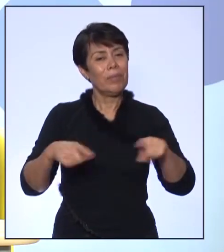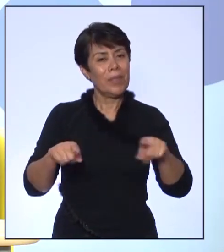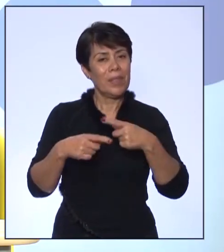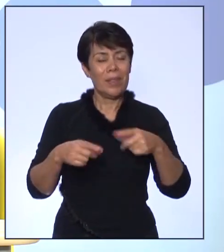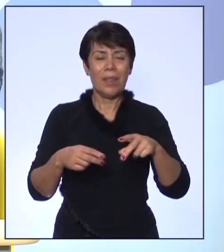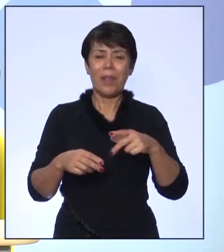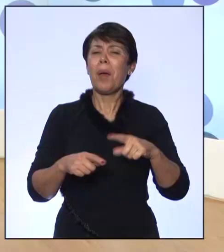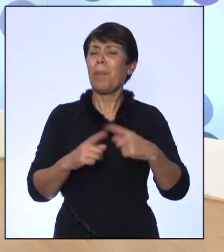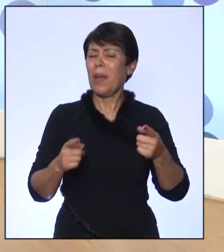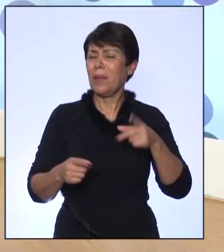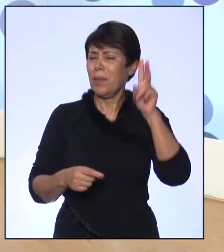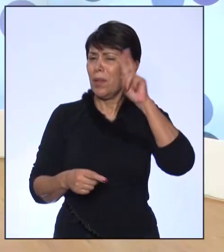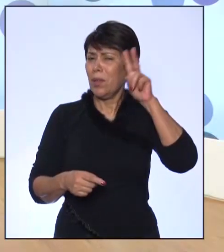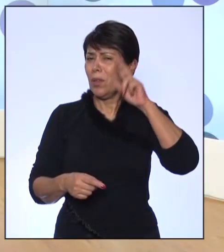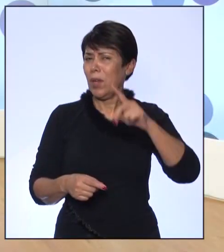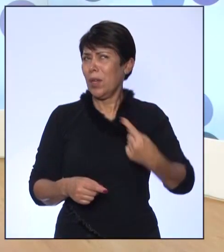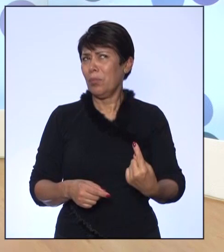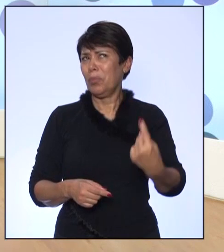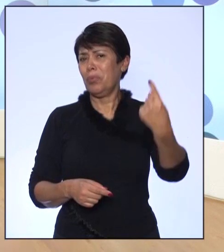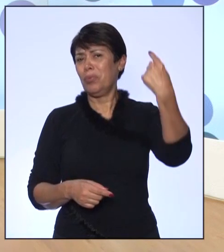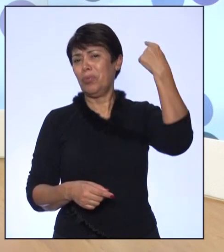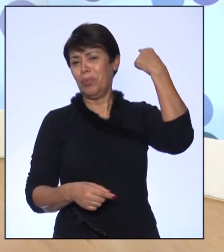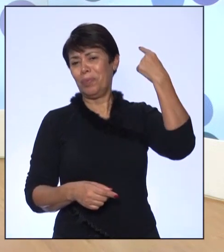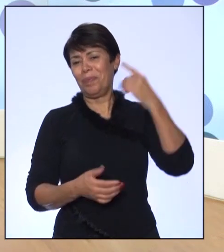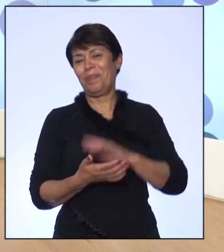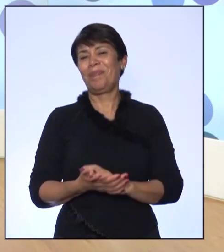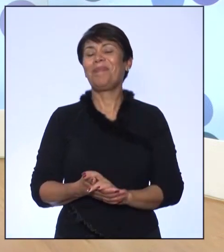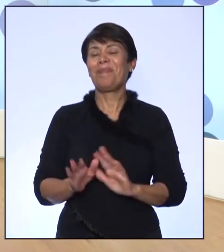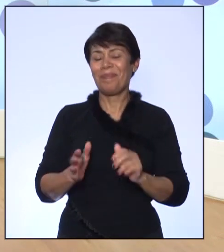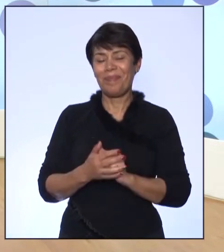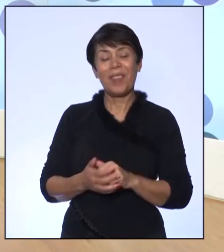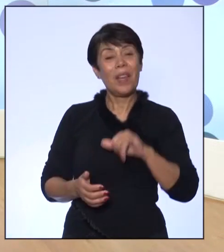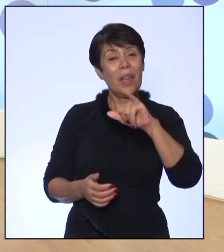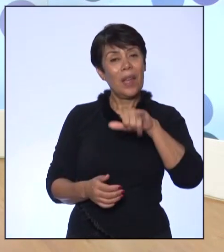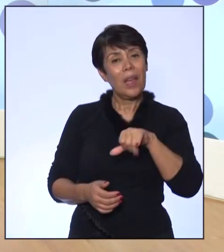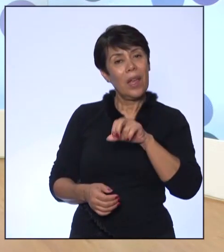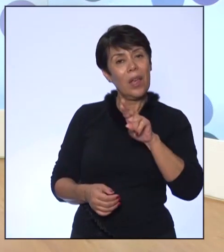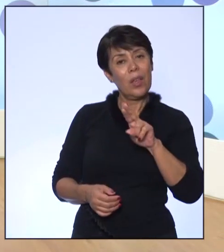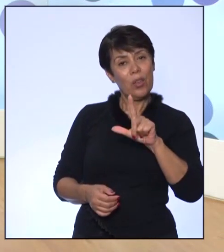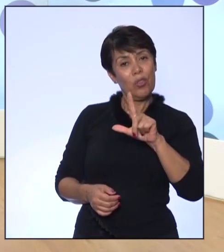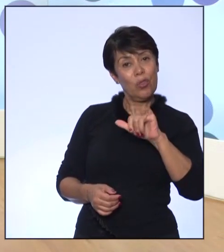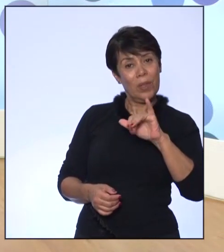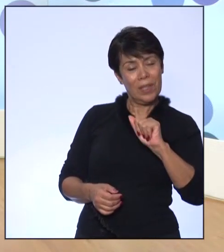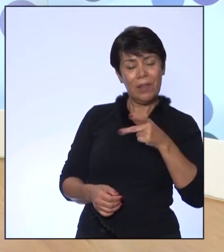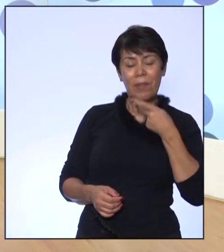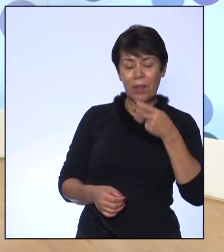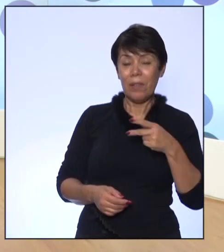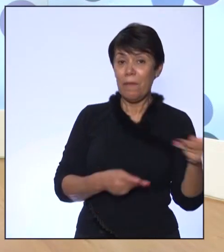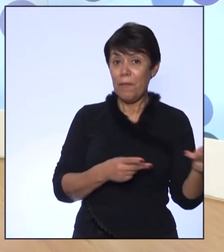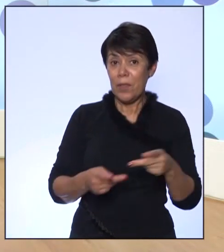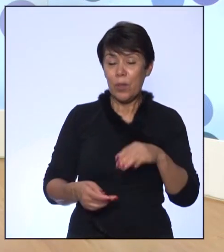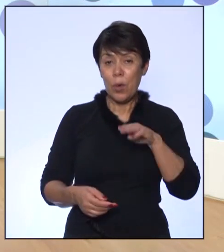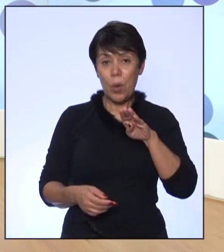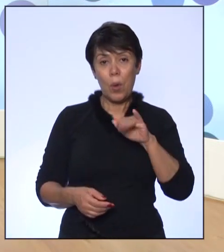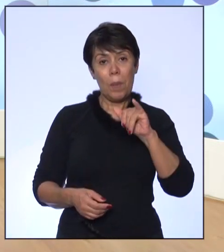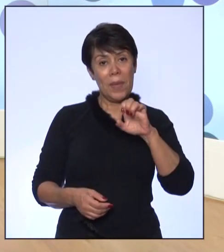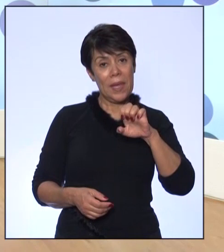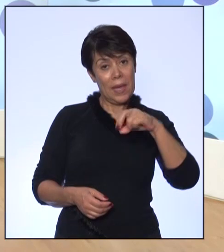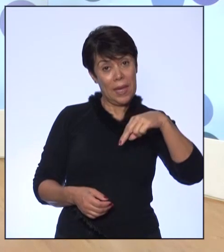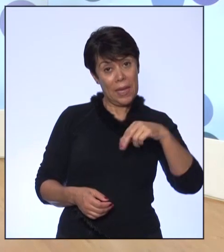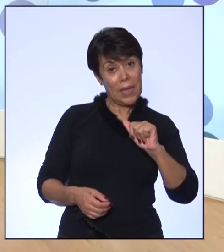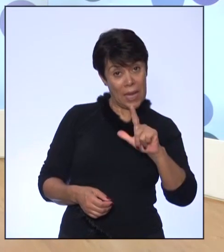história bem lá atrás, né? Bom, então a Júlia falou que, respondendo ao chat, já foi à Bienal. O Bruno participou